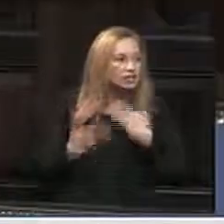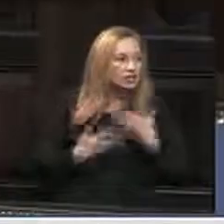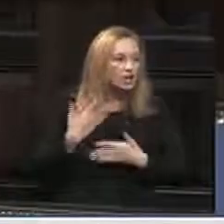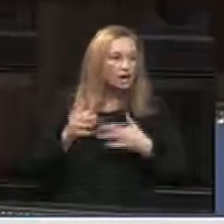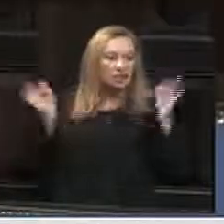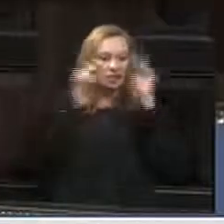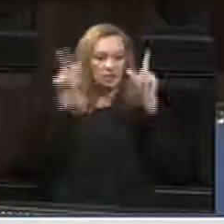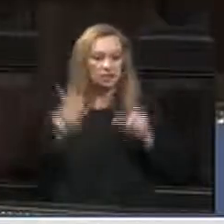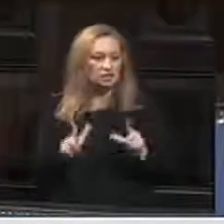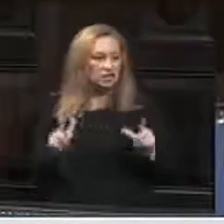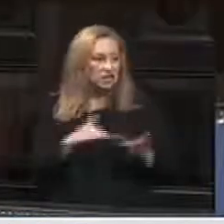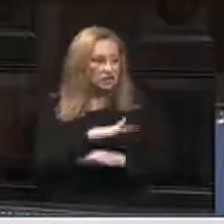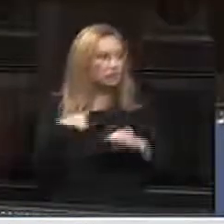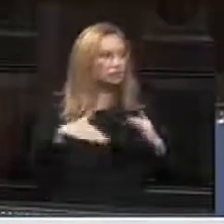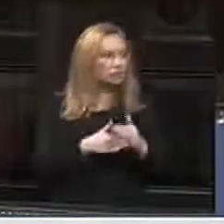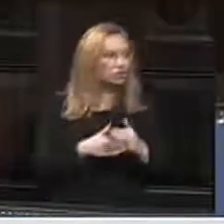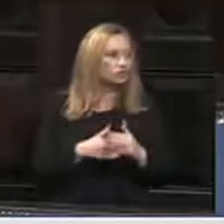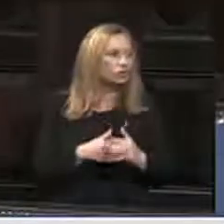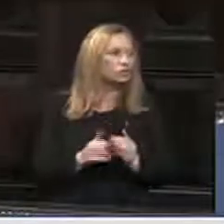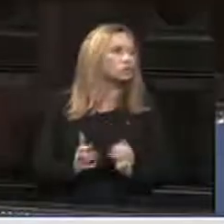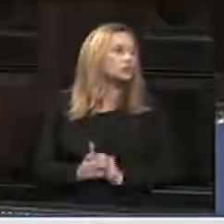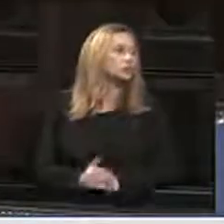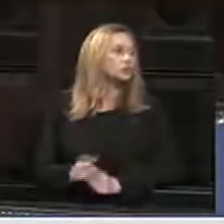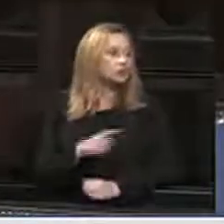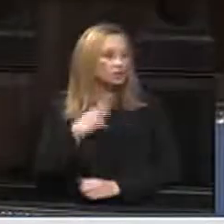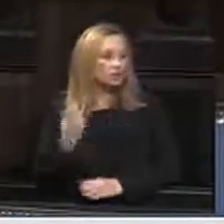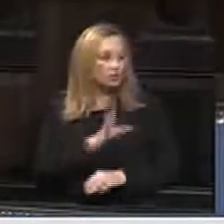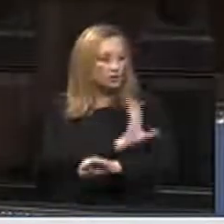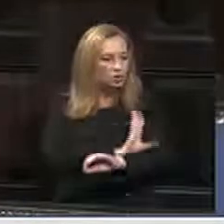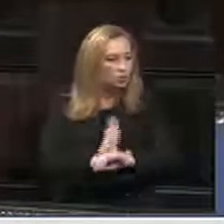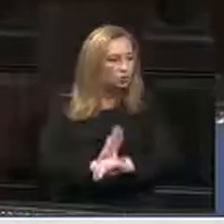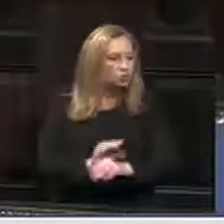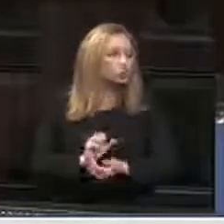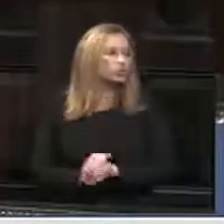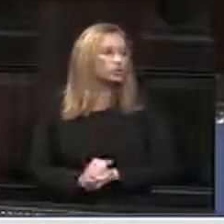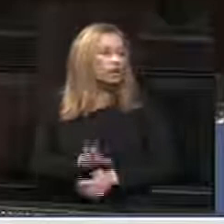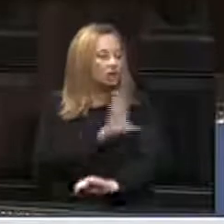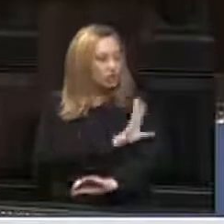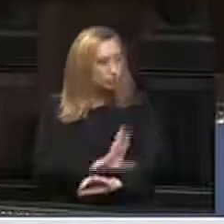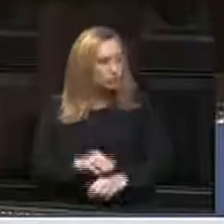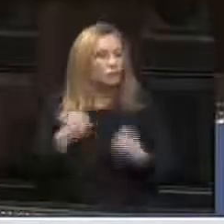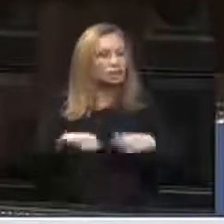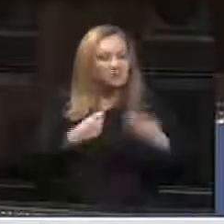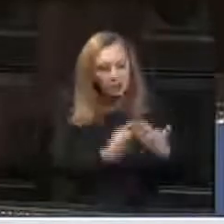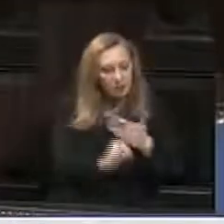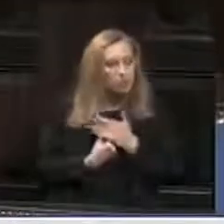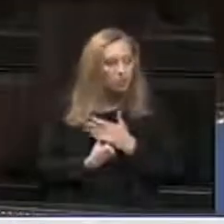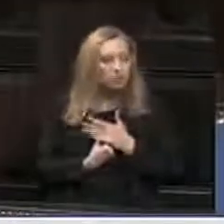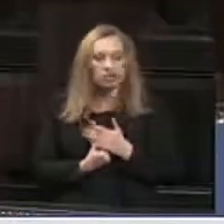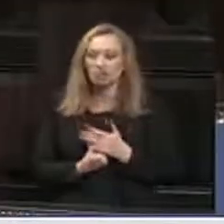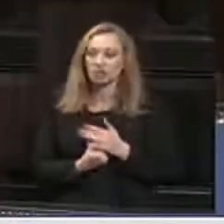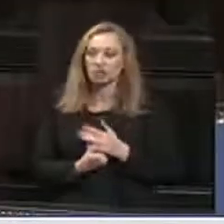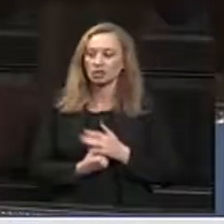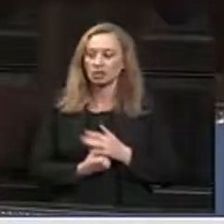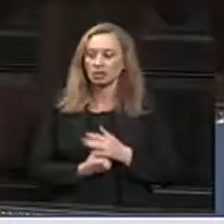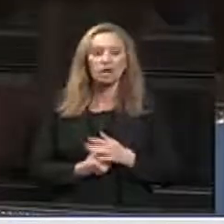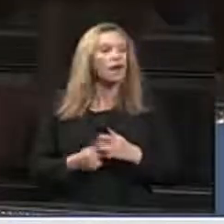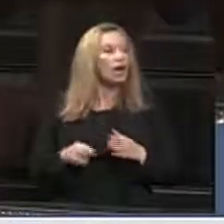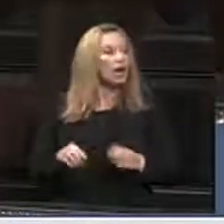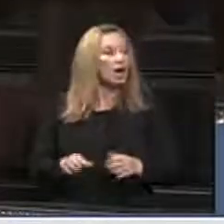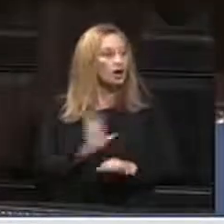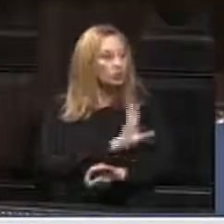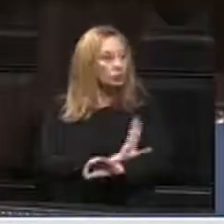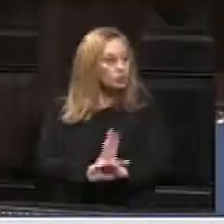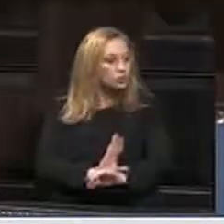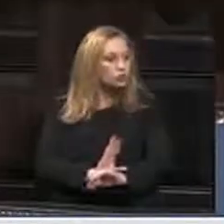realmente significa a representação da nossa cultura. A cultura tem que ser preservada, tem que ser garantida. A cultura,